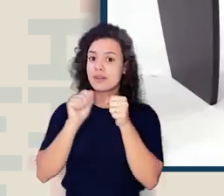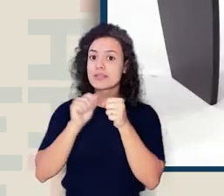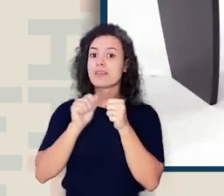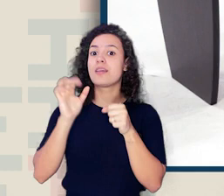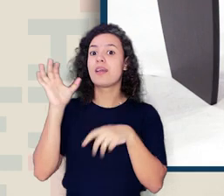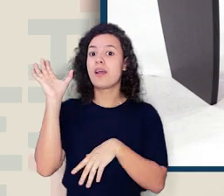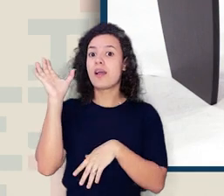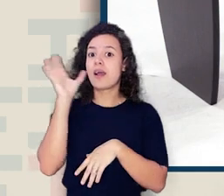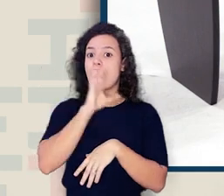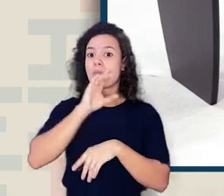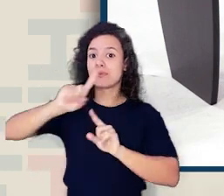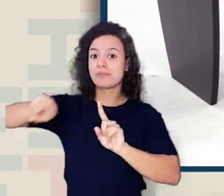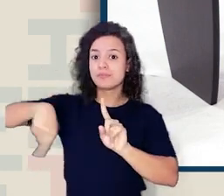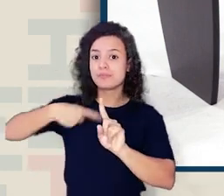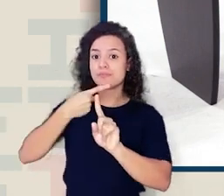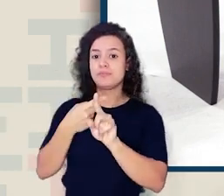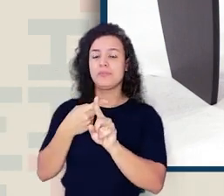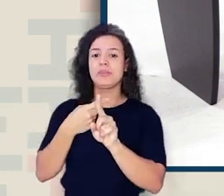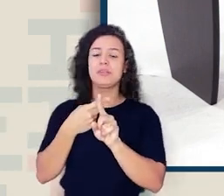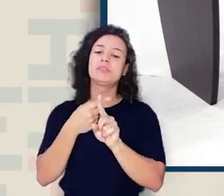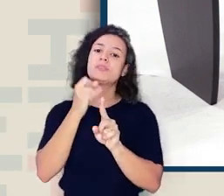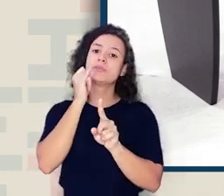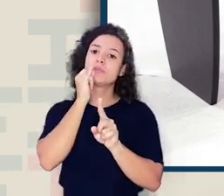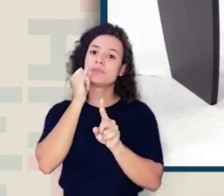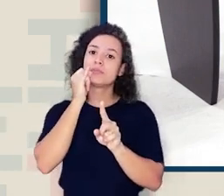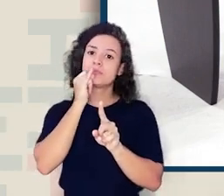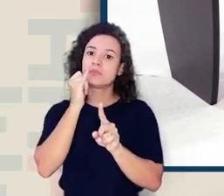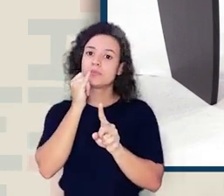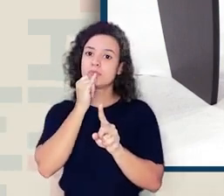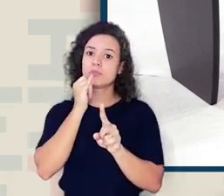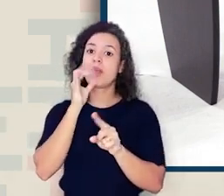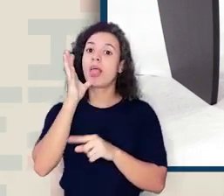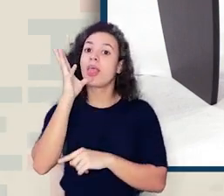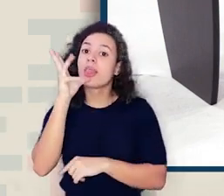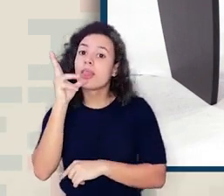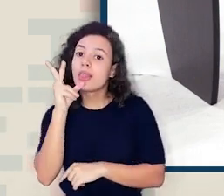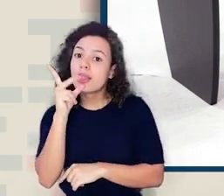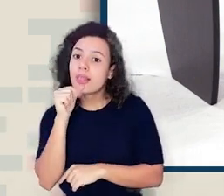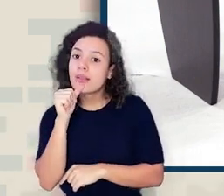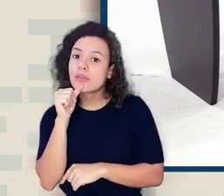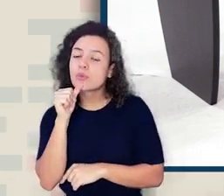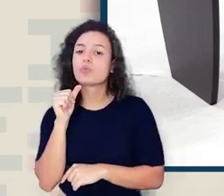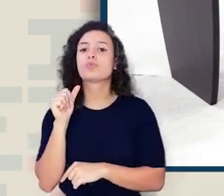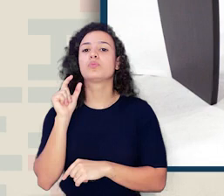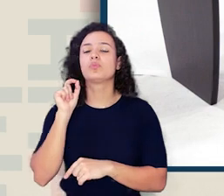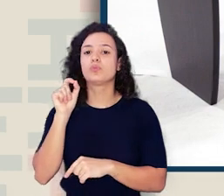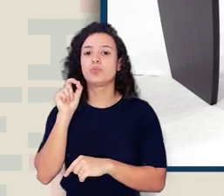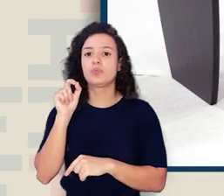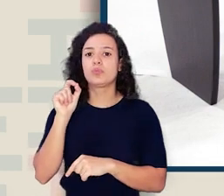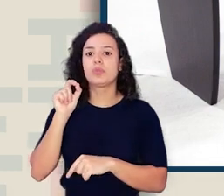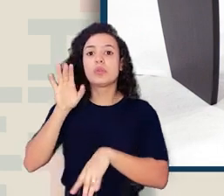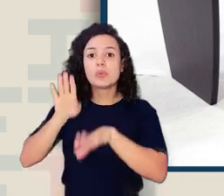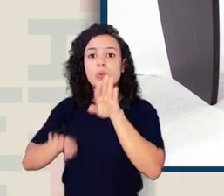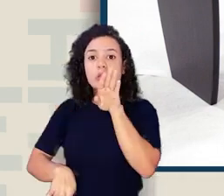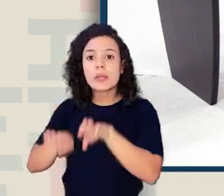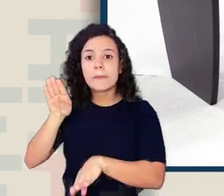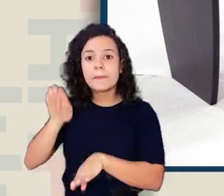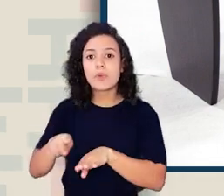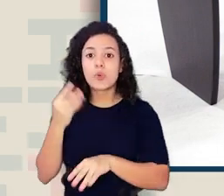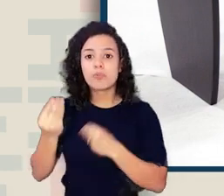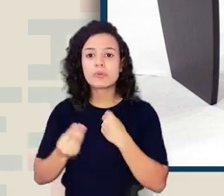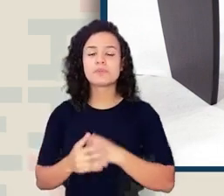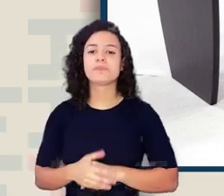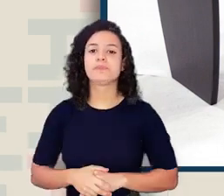E aí eu vou fazer aqui rapidamente uma associação, por exemplo, ao andamento lento. Andamento lento